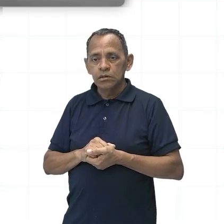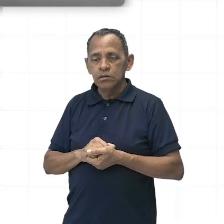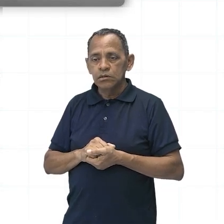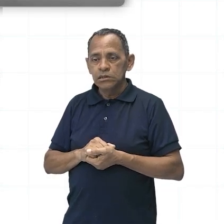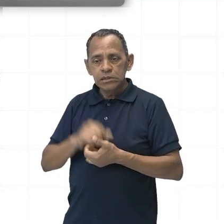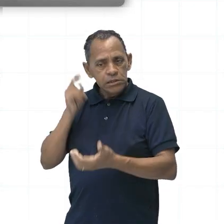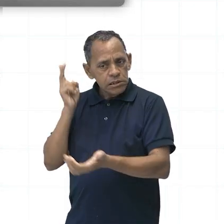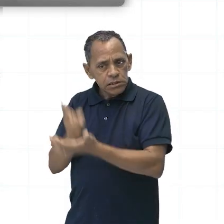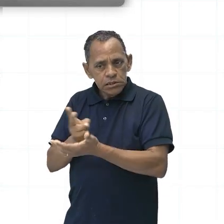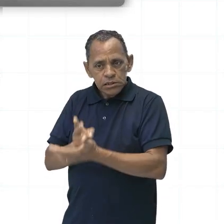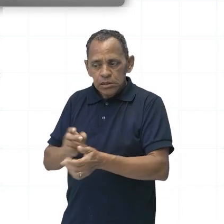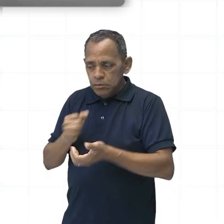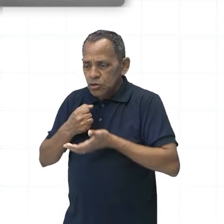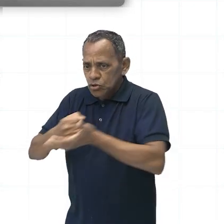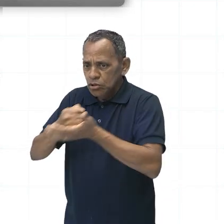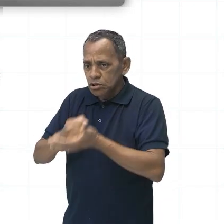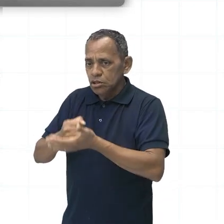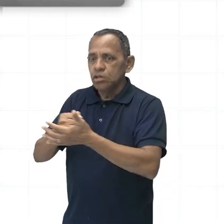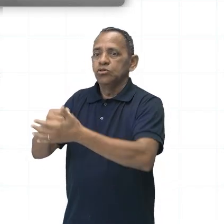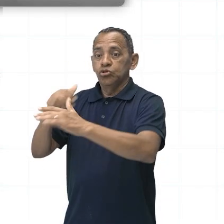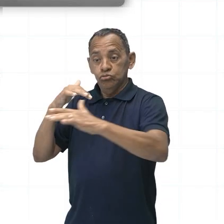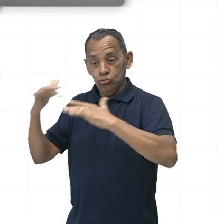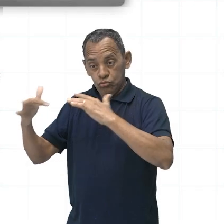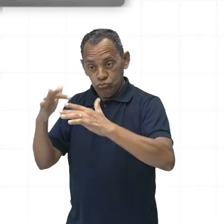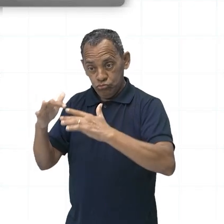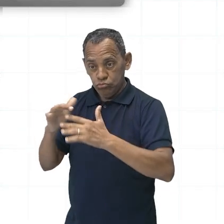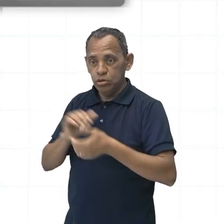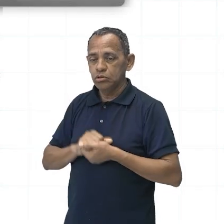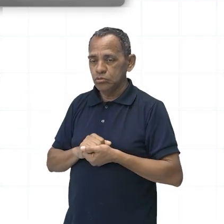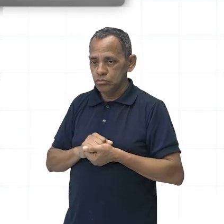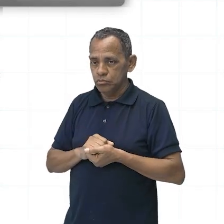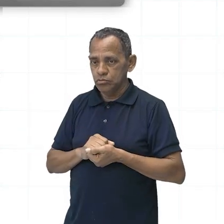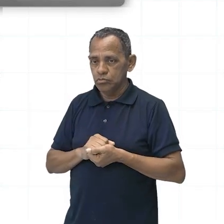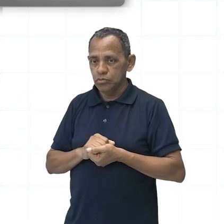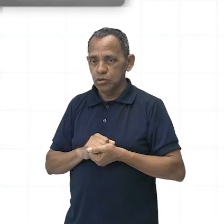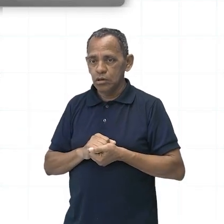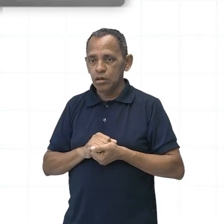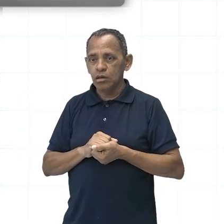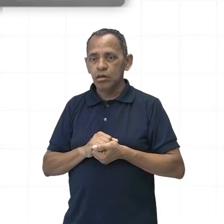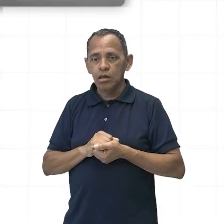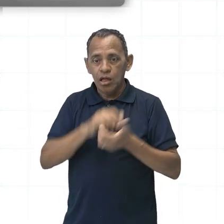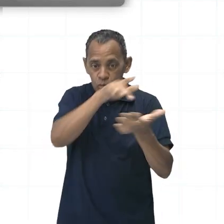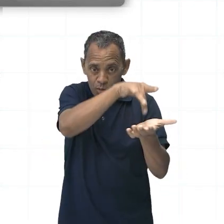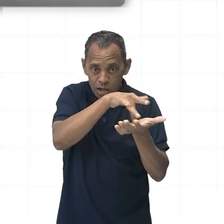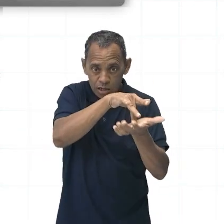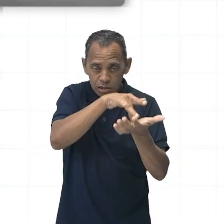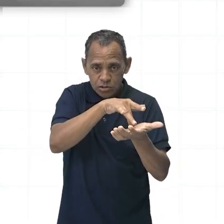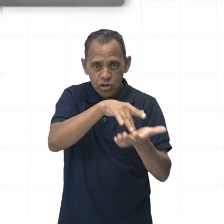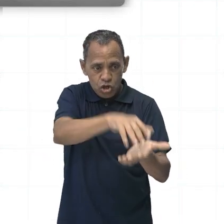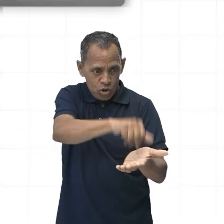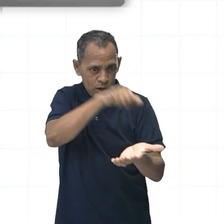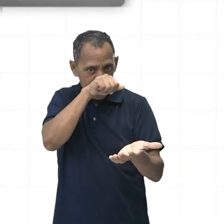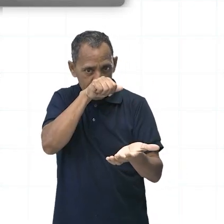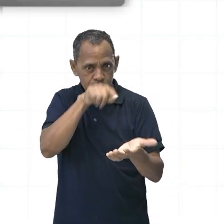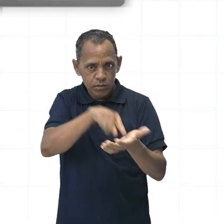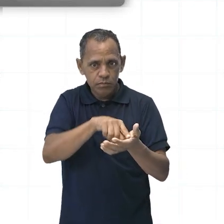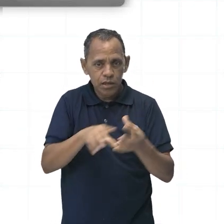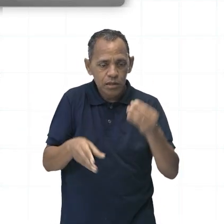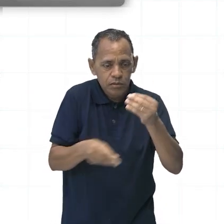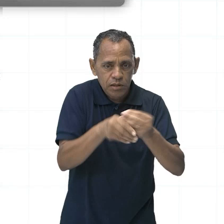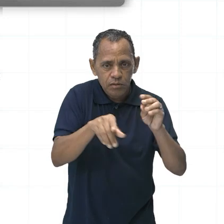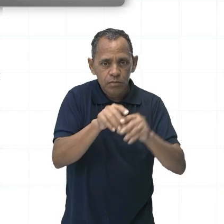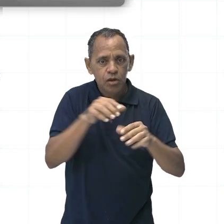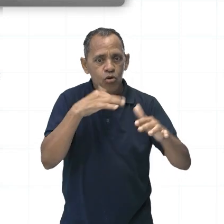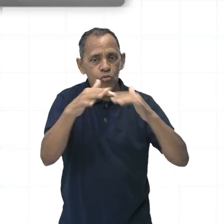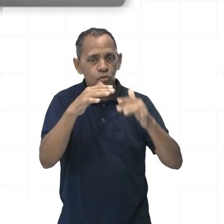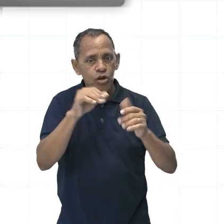100% ajudando o movimento desses bailarinos. A respiração é integrada ao movimento, influenciando o